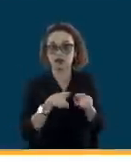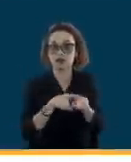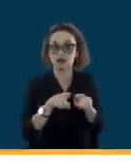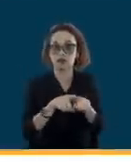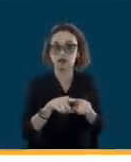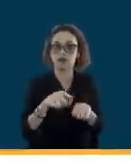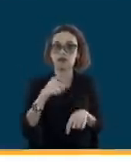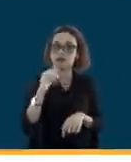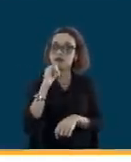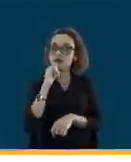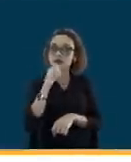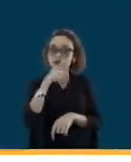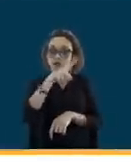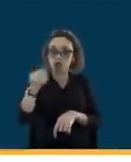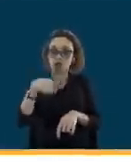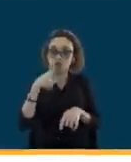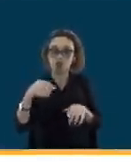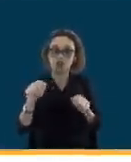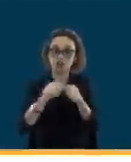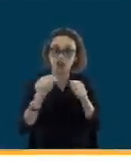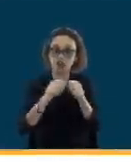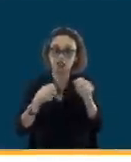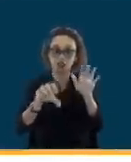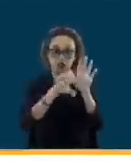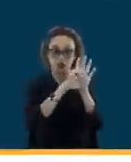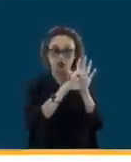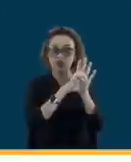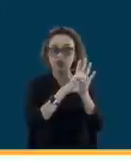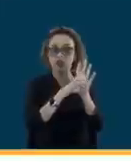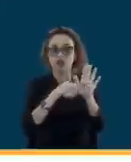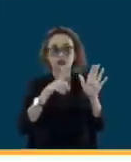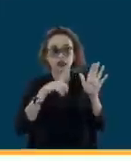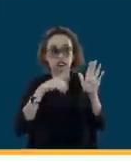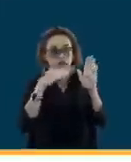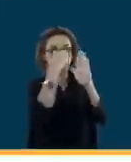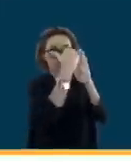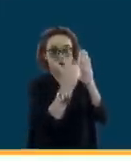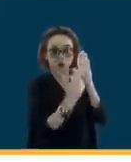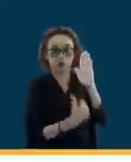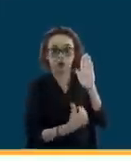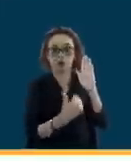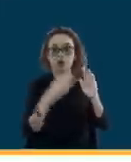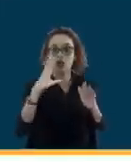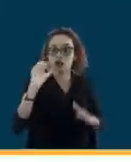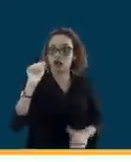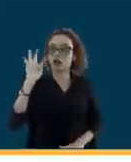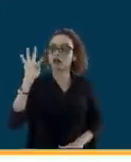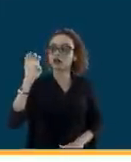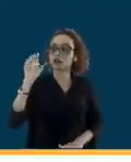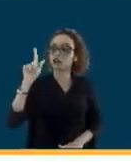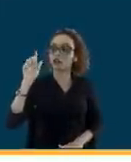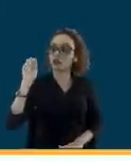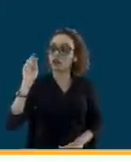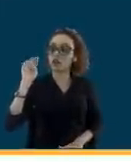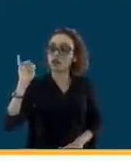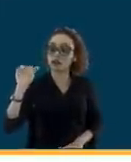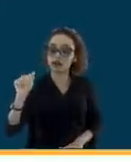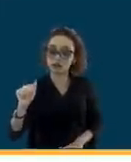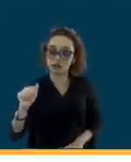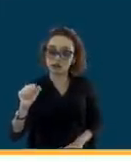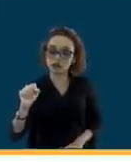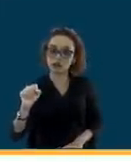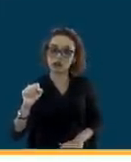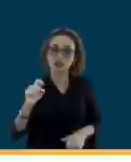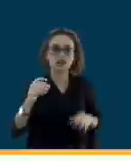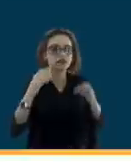editais locais, que tenham categorias, né? Aliás, eu reflito sobre isso já faz muito tempo. Não é certo